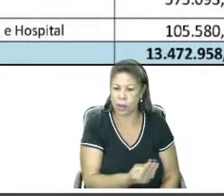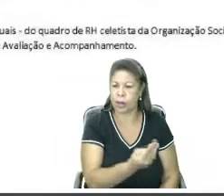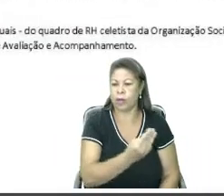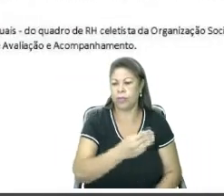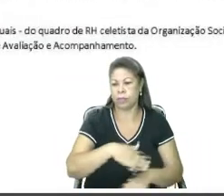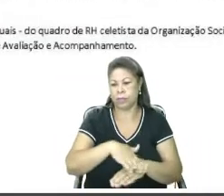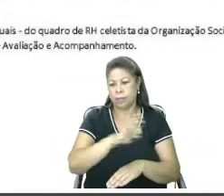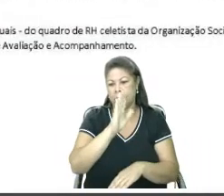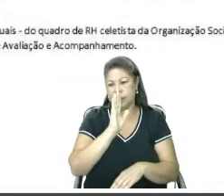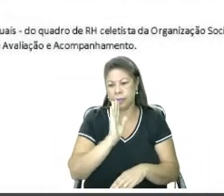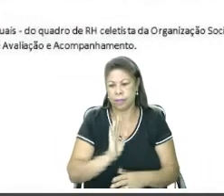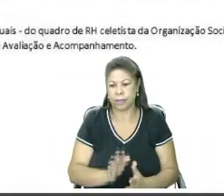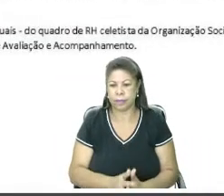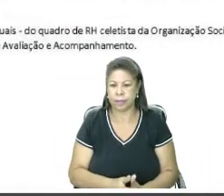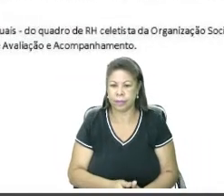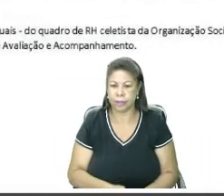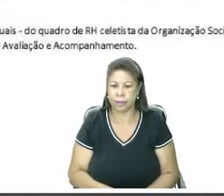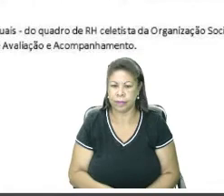13.472.958.